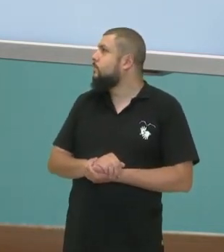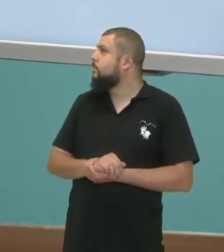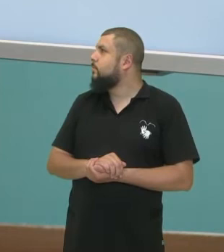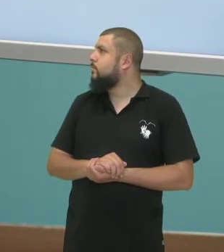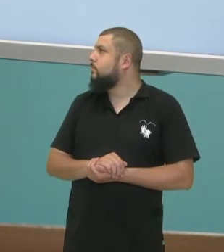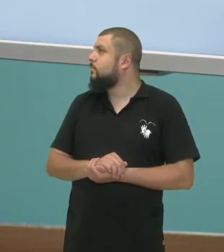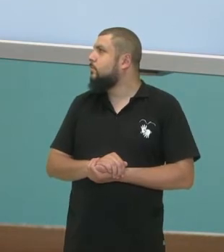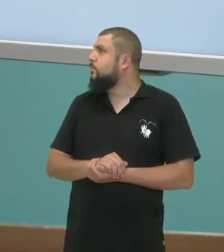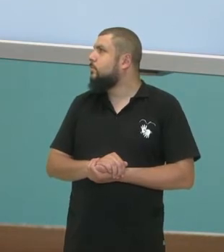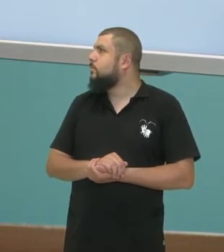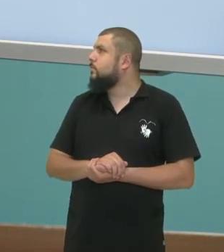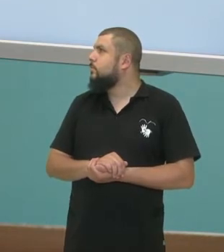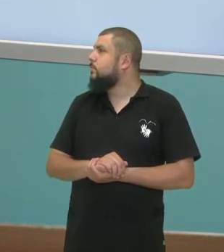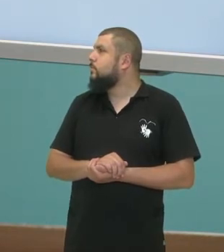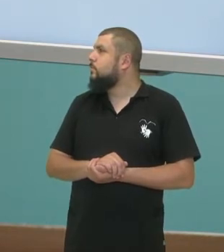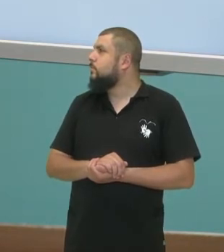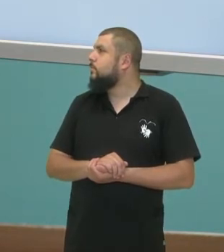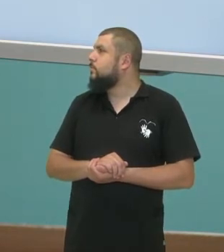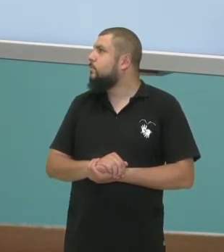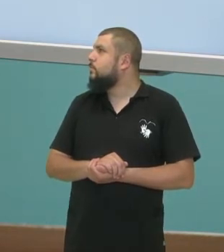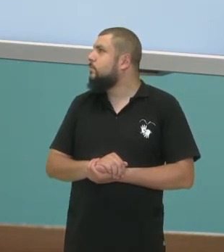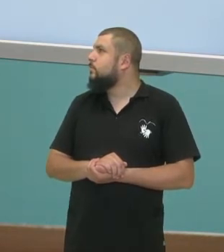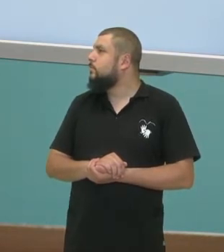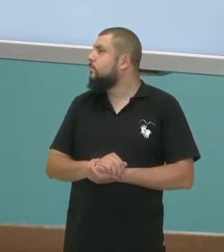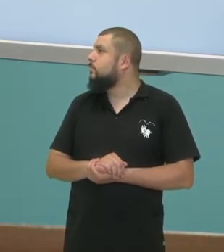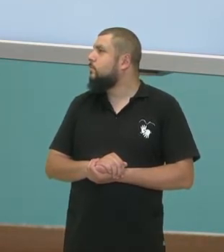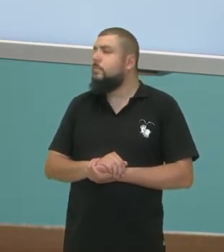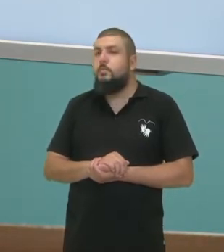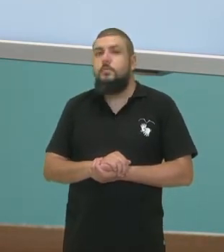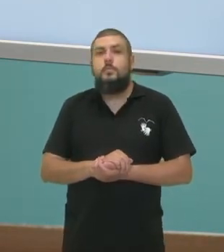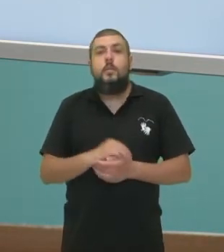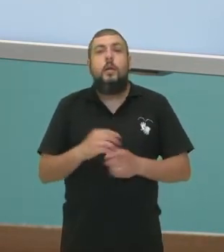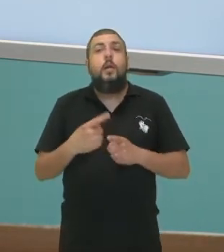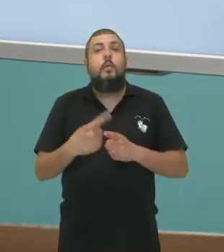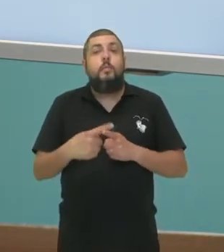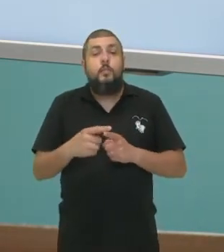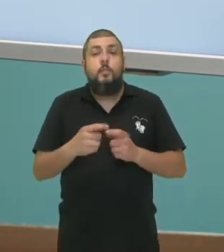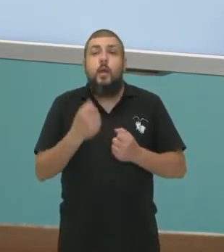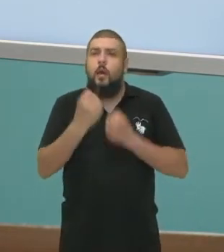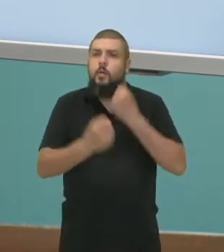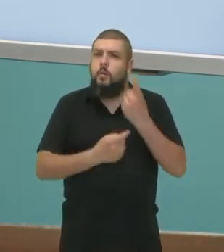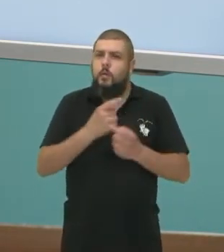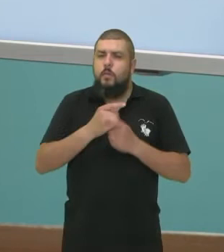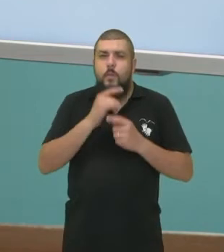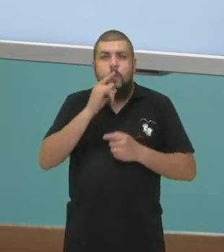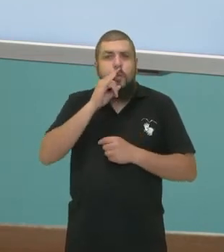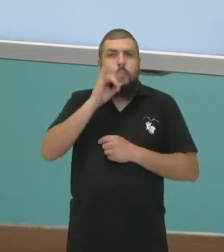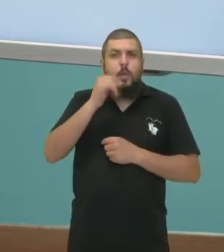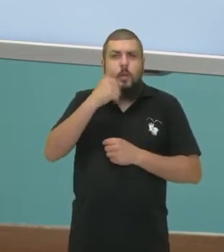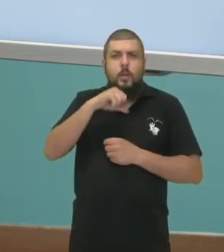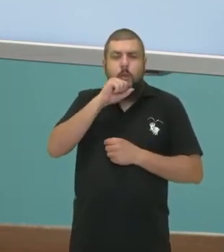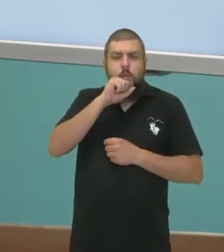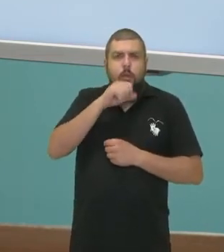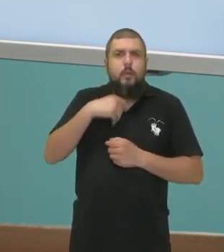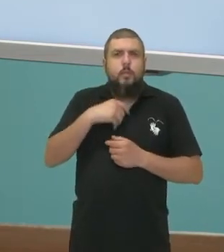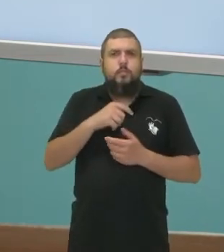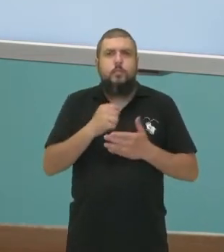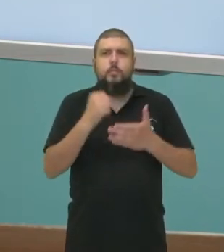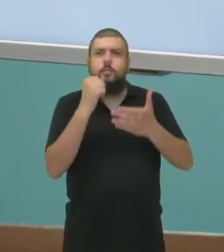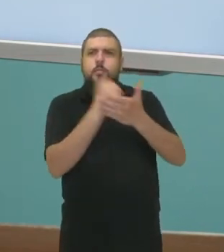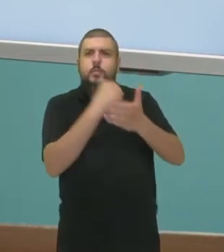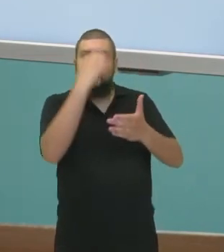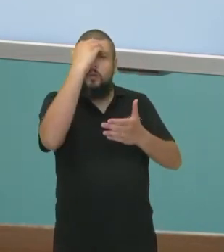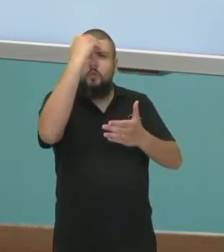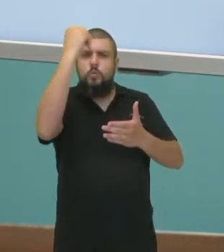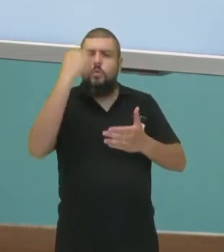sua casa não chega para comprar-se esses caprichos. Porque às vezes muito, para os pais é um capricho, né? Uma roupa de marca. A situação